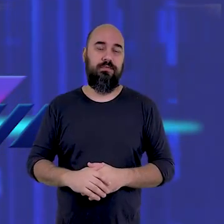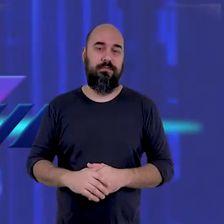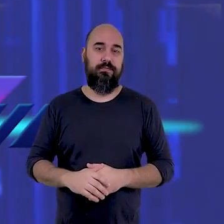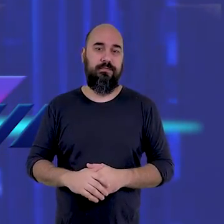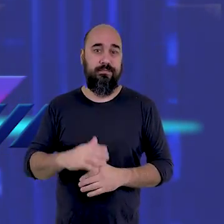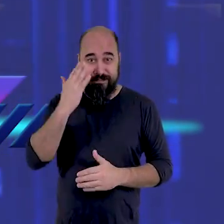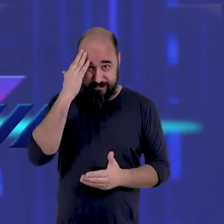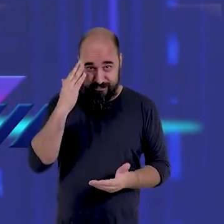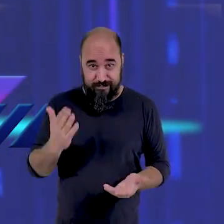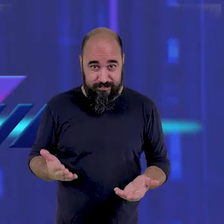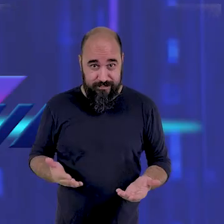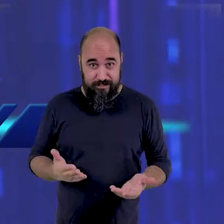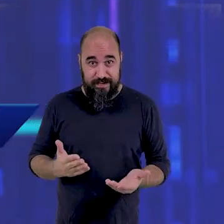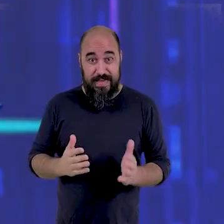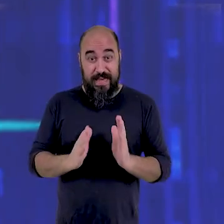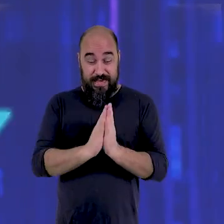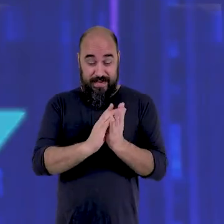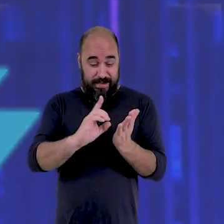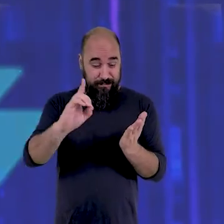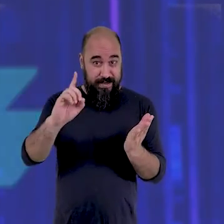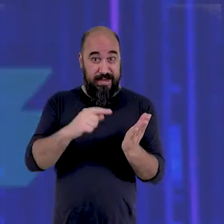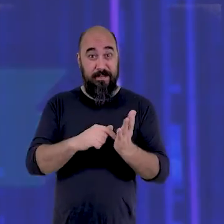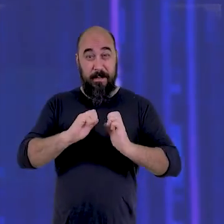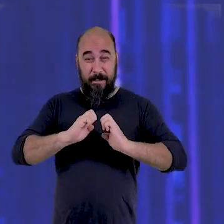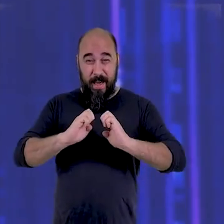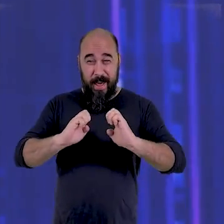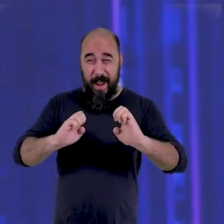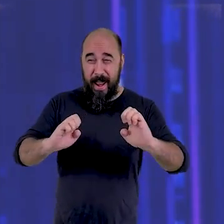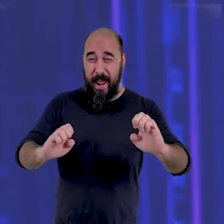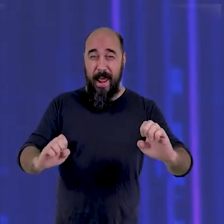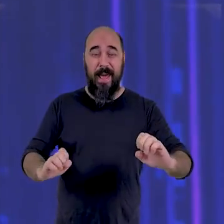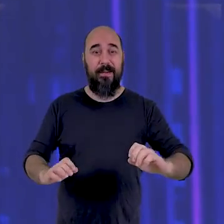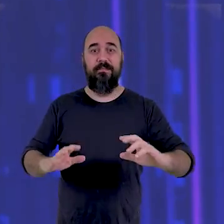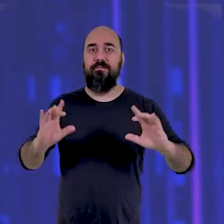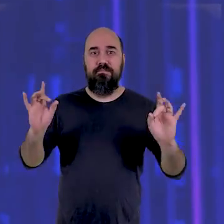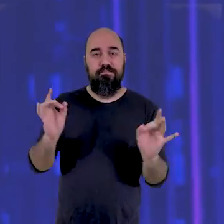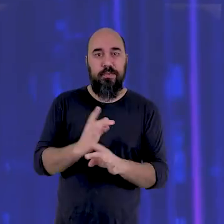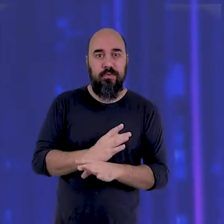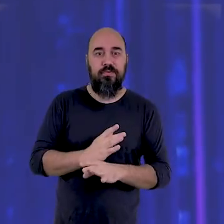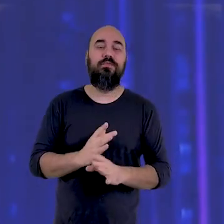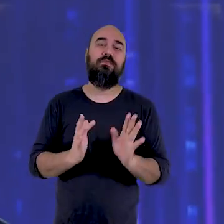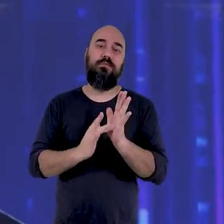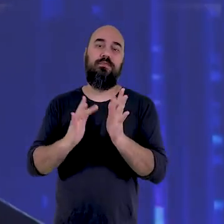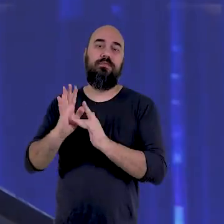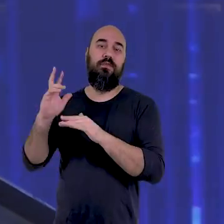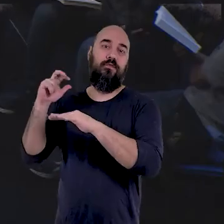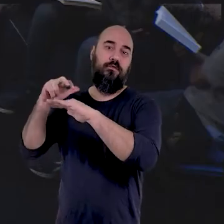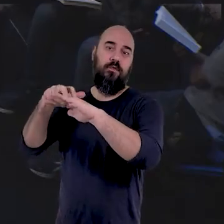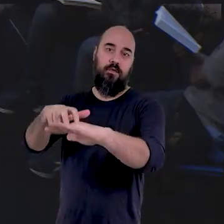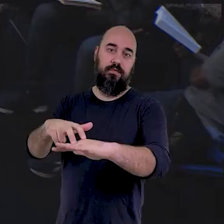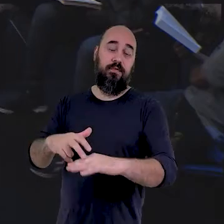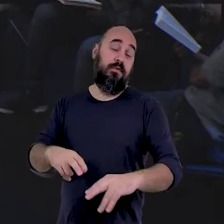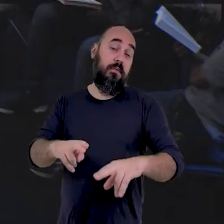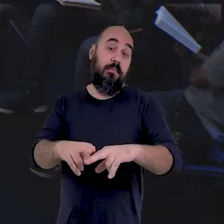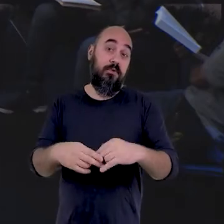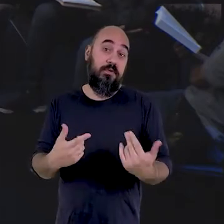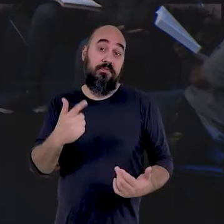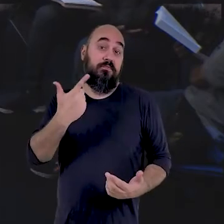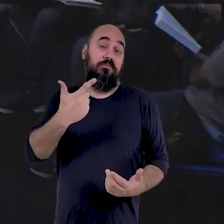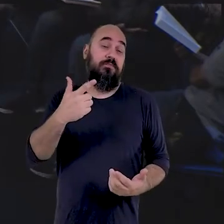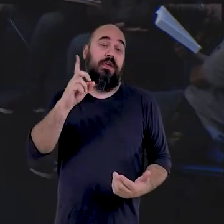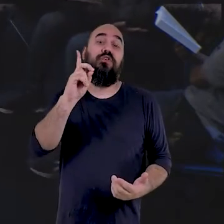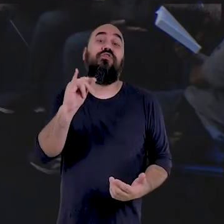ele disse, quando o Evangelho for pregado, eu volto. Por isso que não há dia e não há hora para a